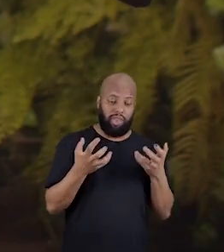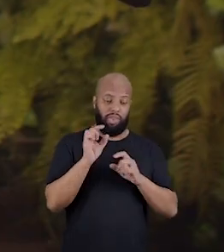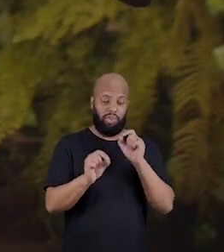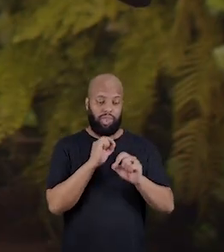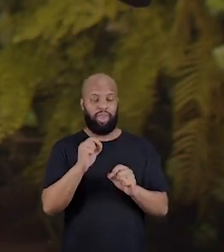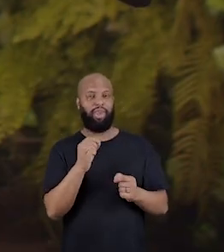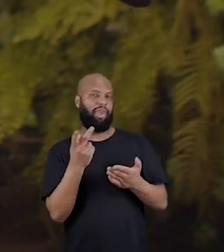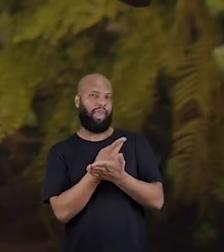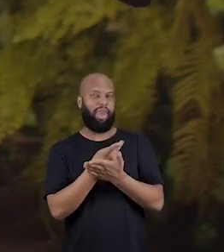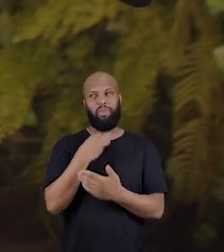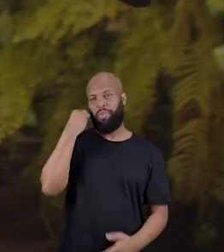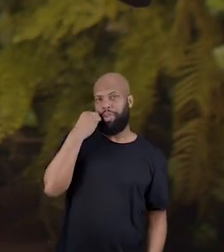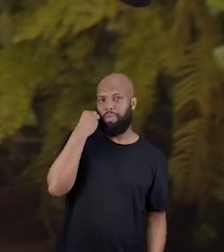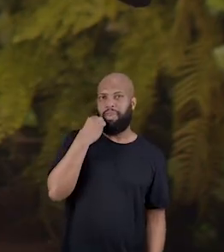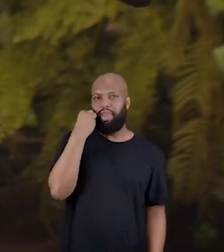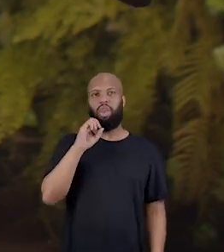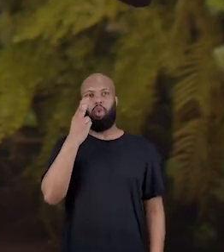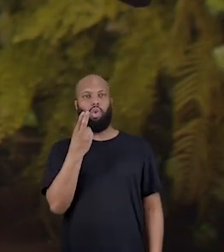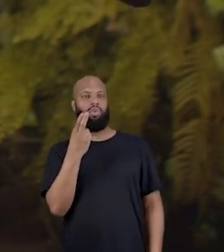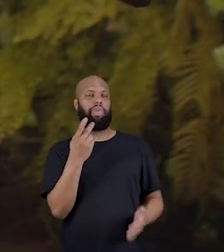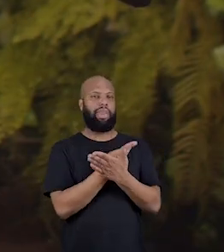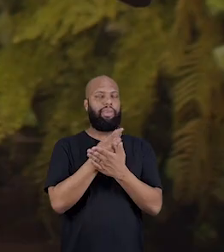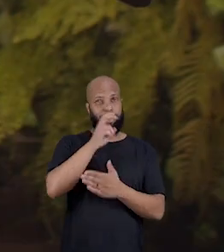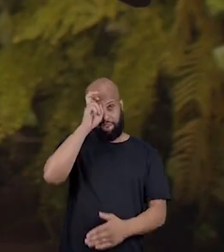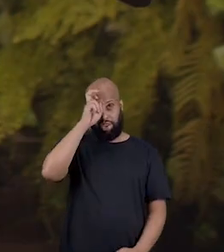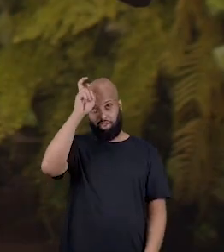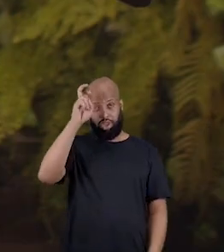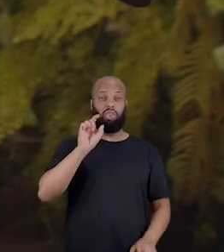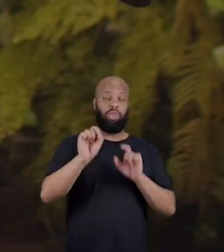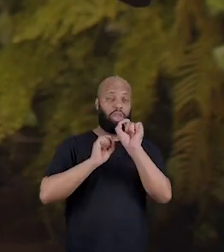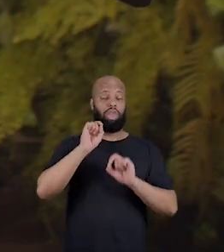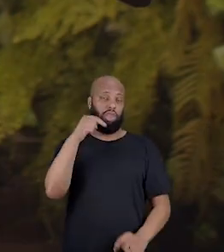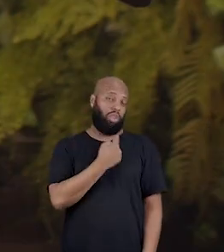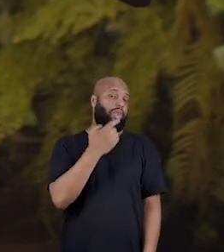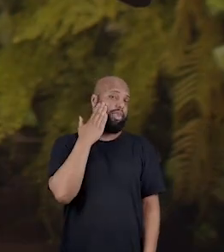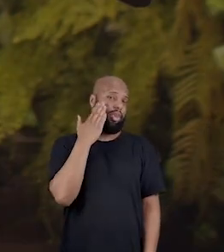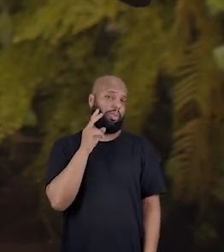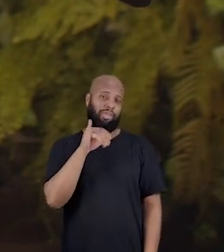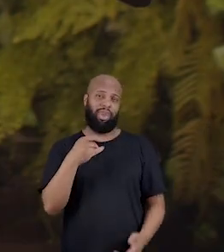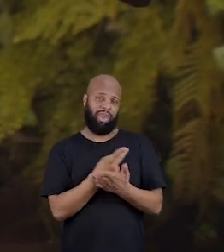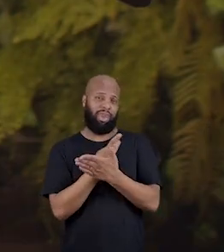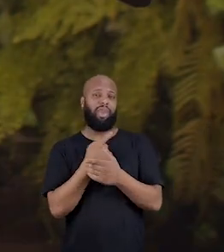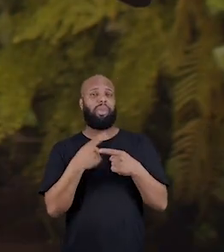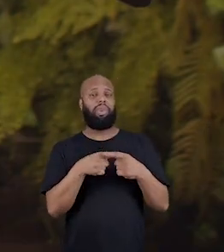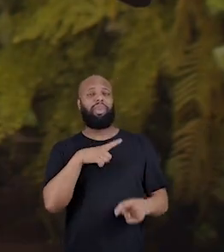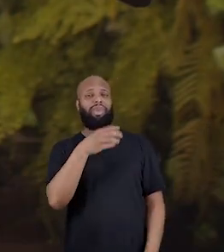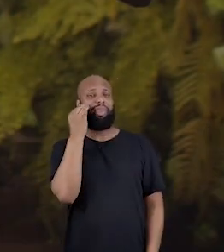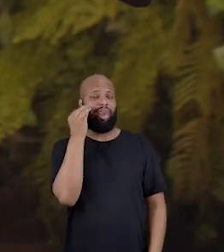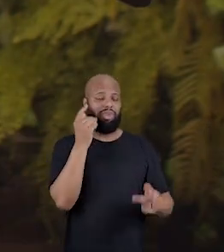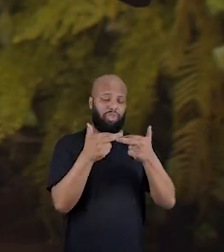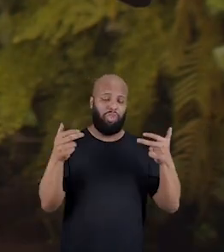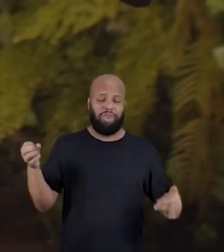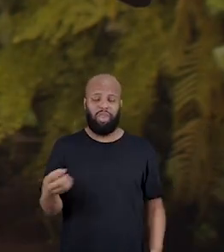quer, que a gente chama de erros experimentais ou erros inteligentes, que são os erros que a gente sabe que a gente vai errar, porque a gente está testando